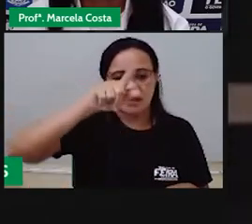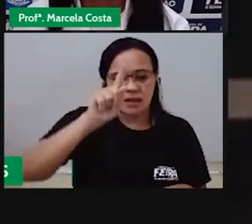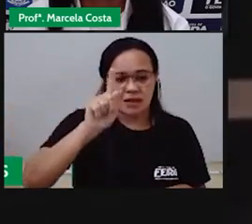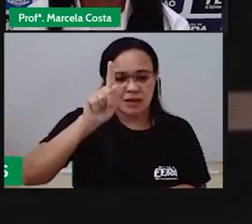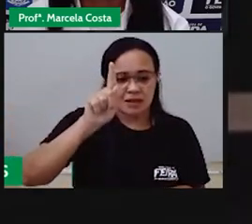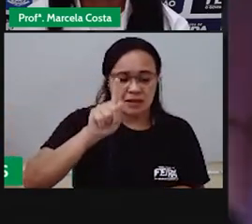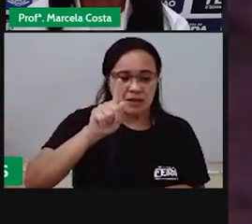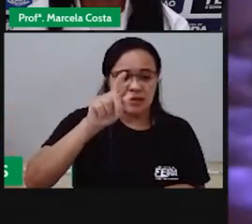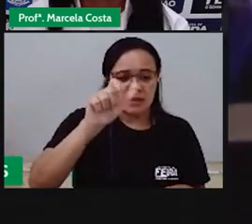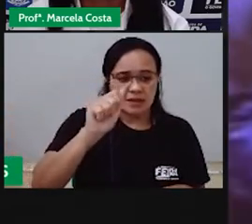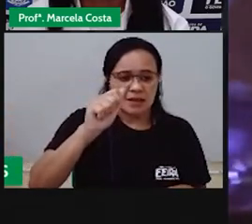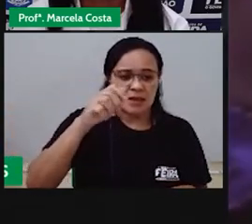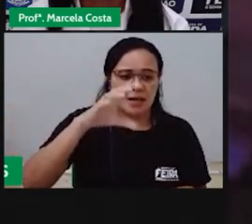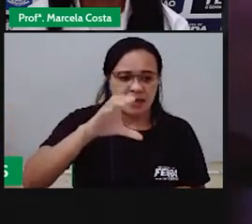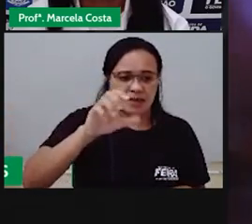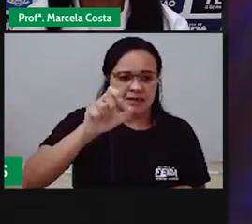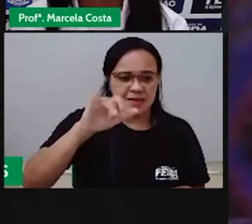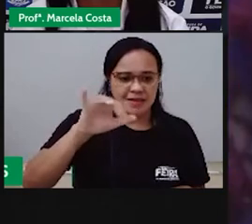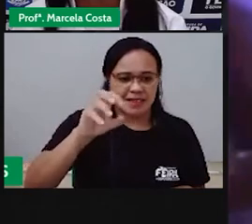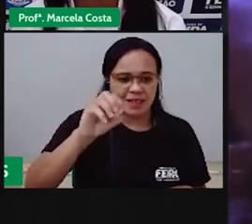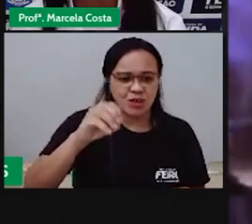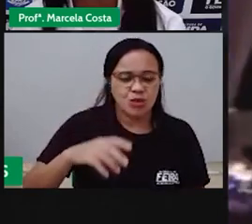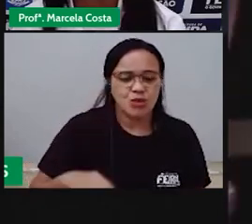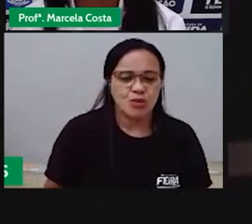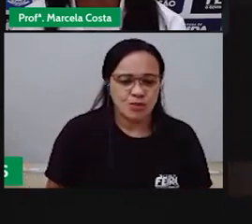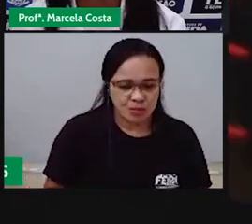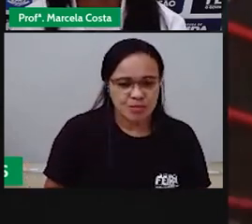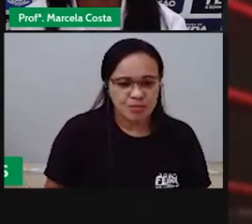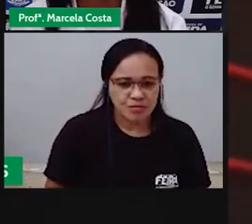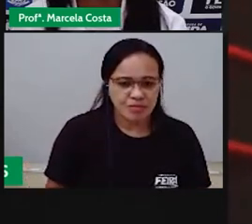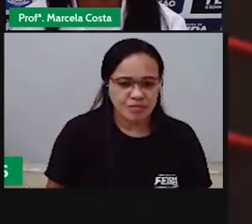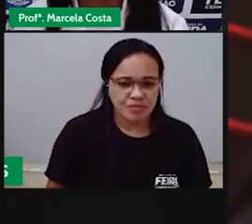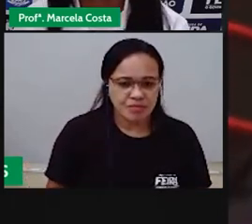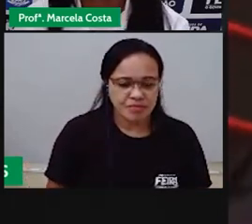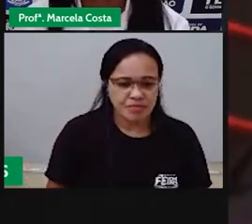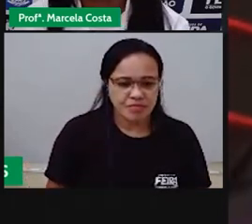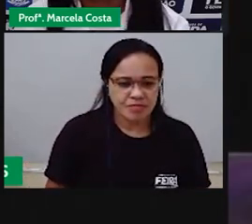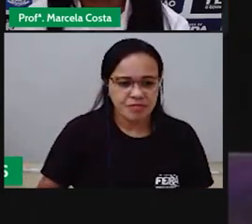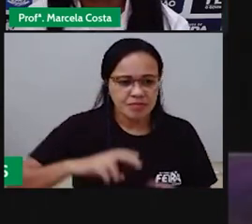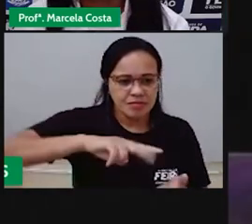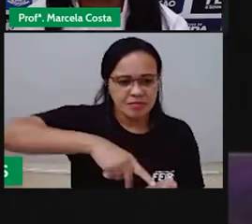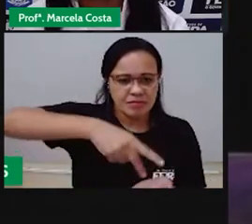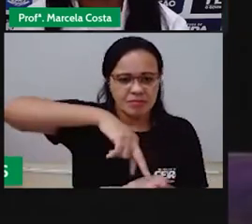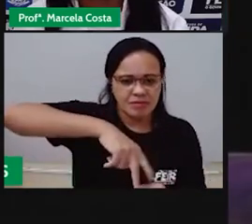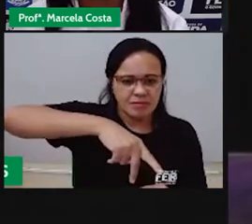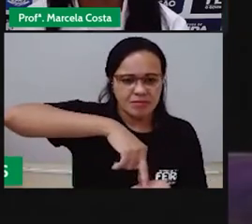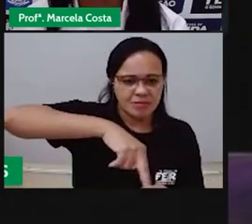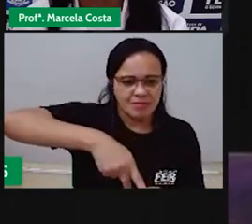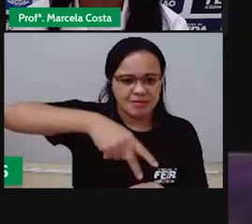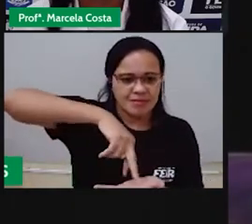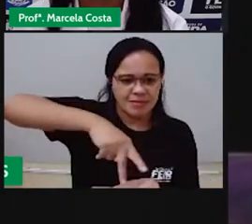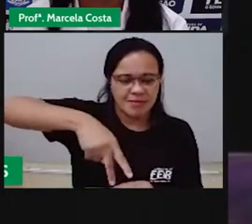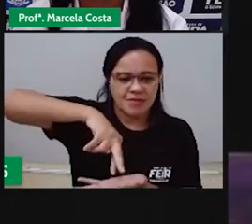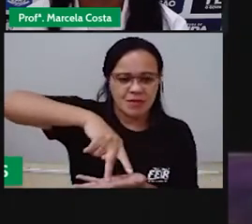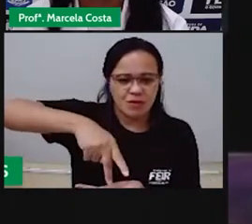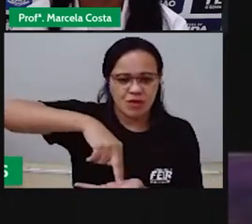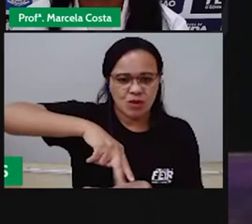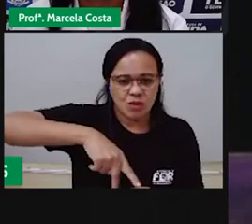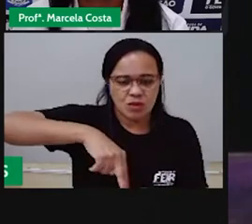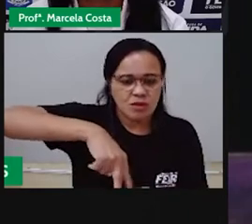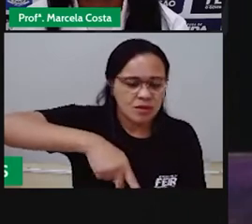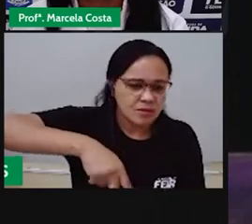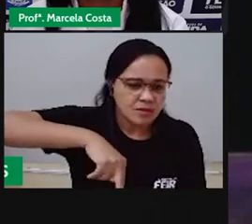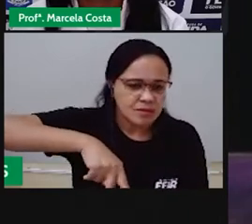Quando ele foi levado para o palco, os próprios pesquisadores, né, e aí em paralelo com seus intérpretes, que são os bailarinos e dançarinos